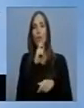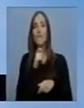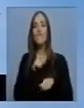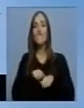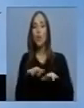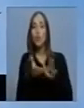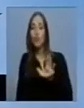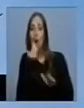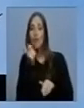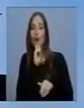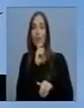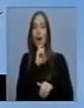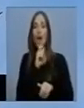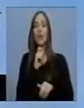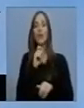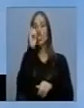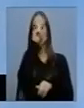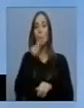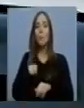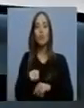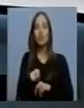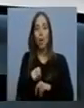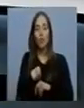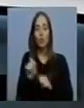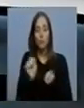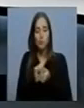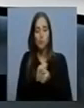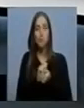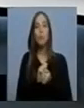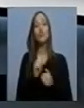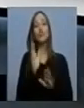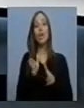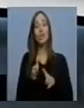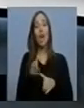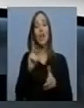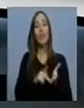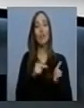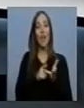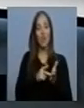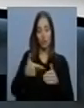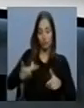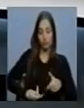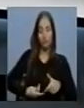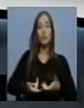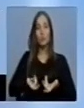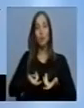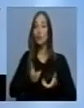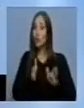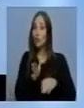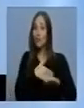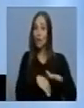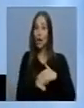da lavagem de espermatozóides que autorizada nas técnicas de fertilização in vitro e não haver o risco da venda